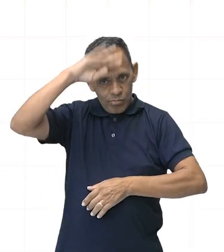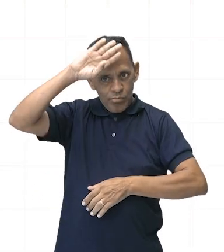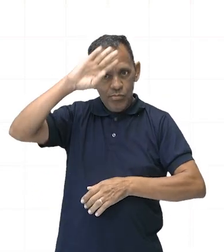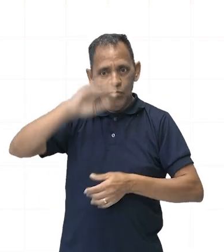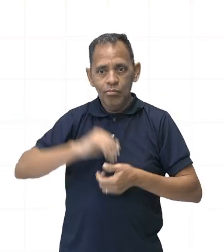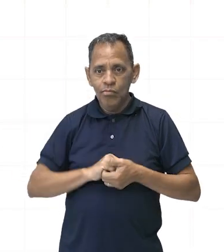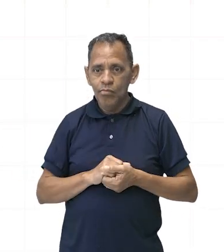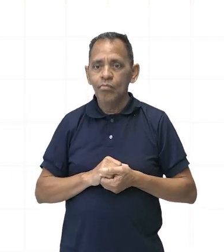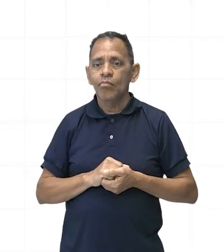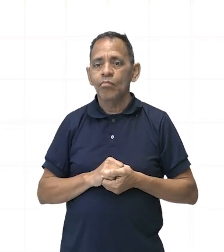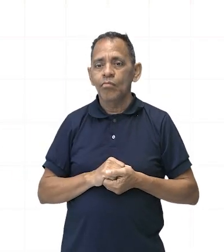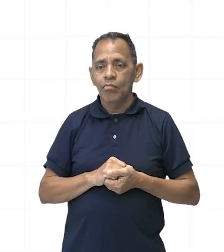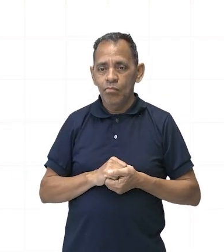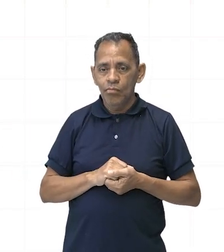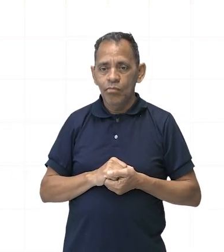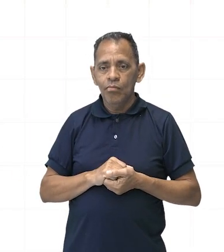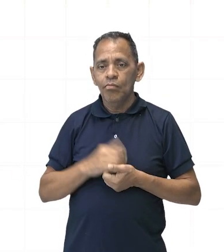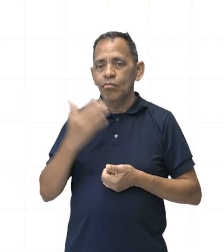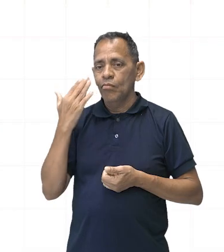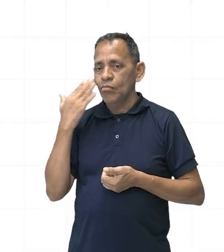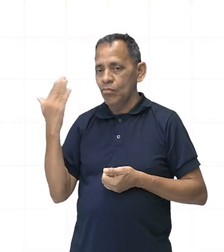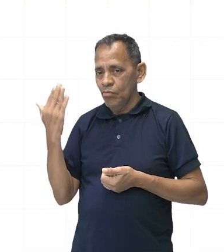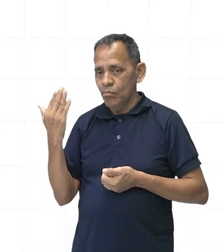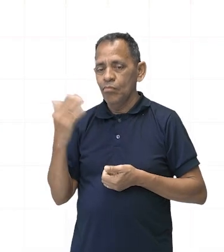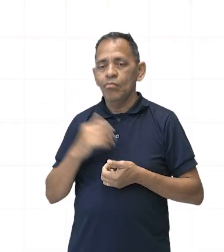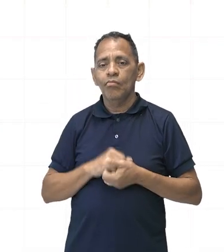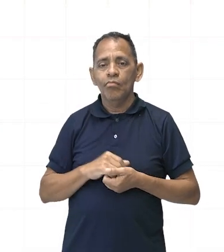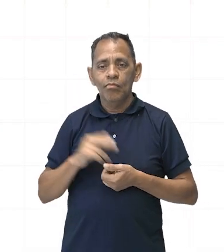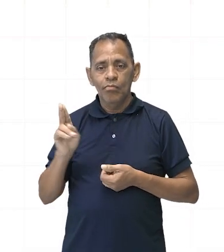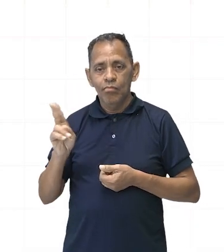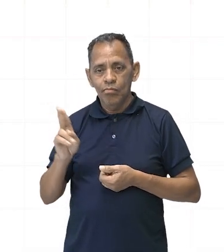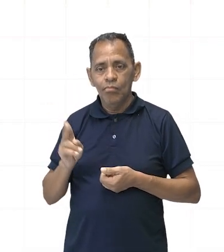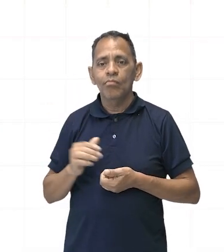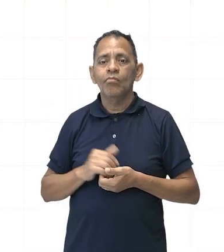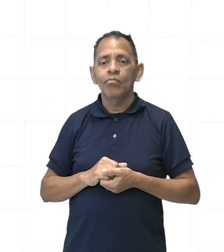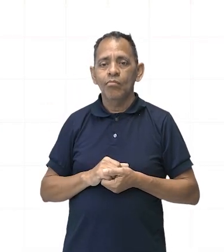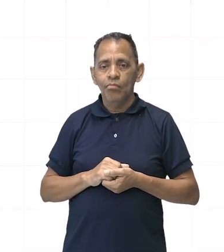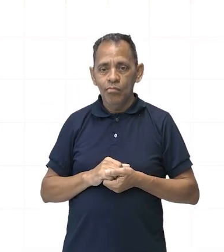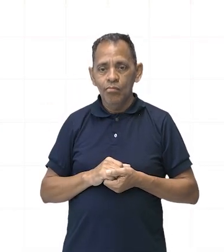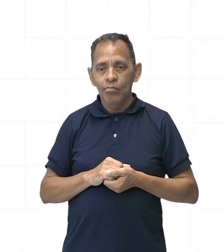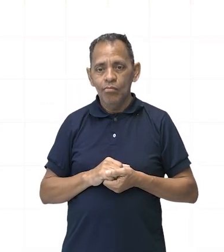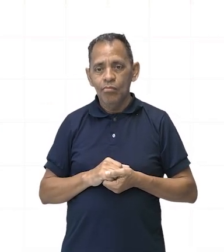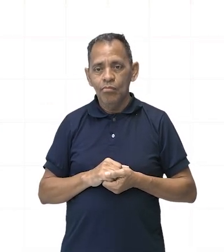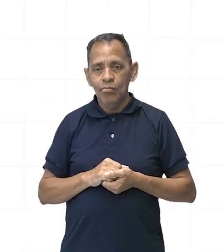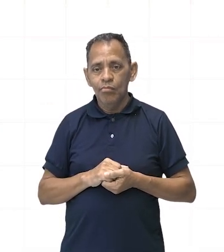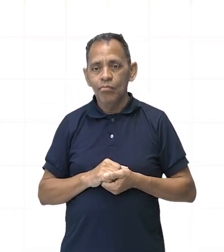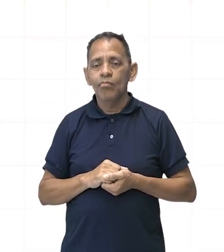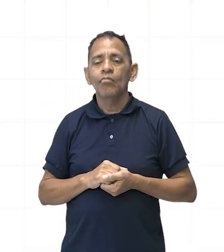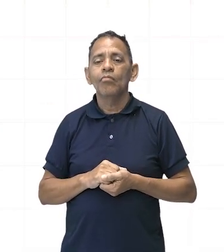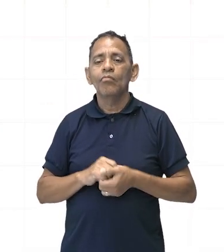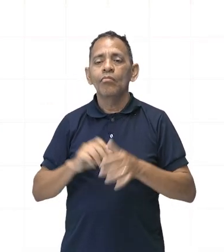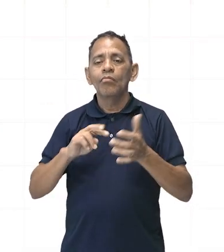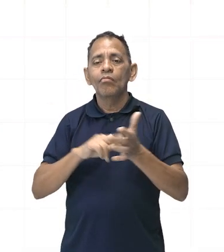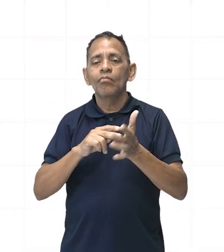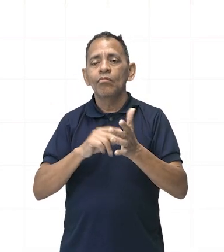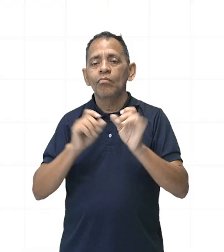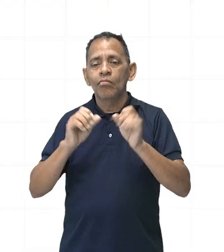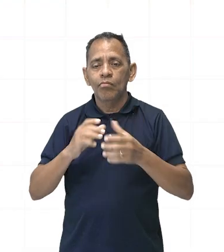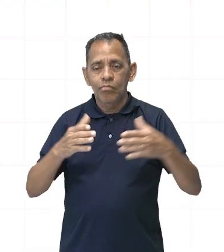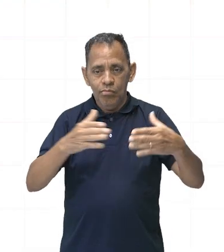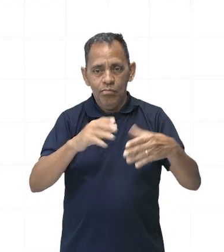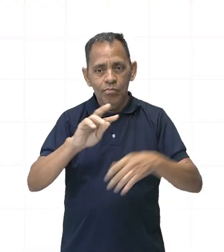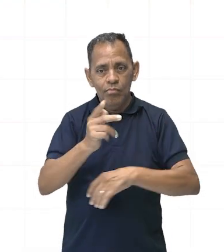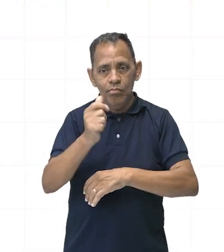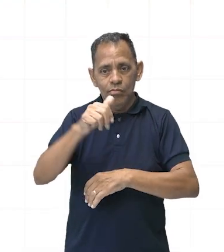aí esse nome, né? Arakat al-Muqawamah al-Islamiyah, que vai ser o grupo